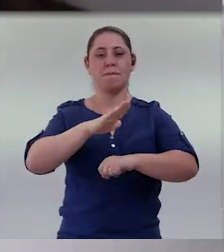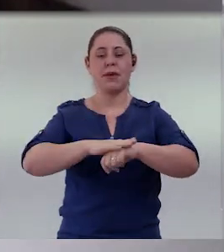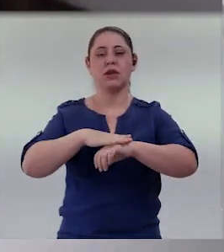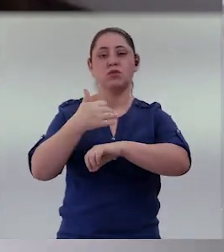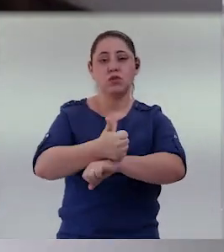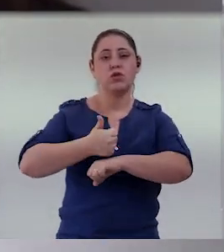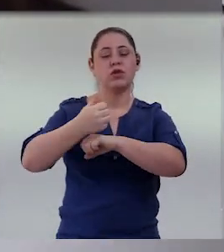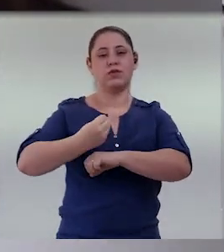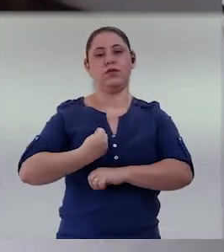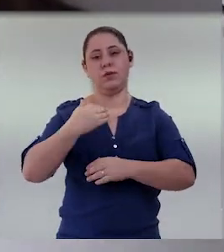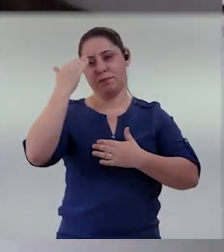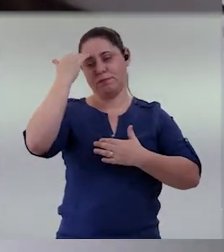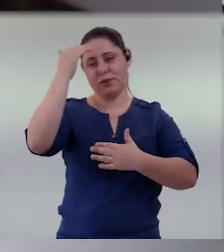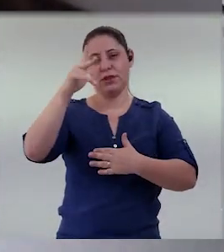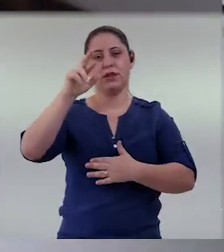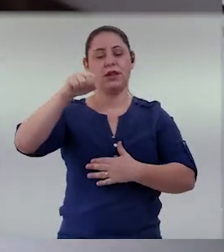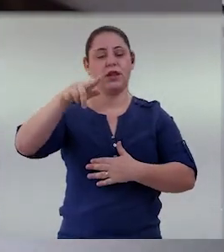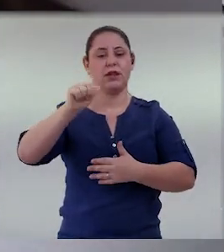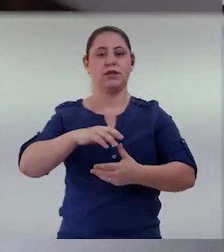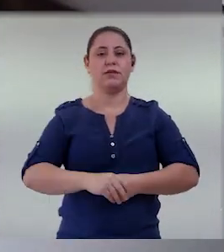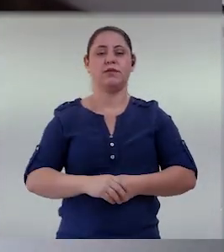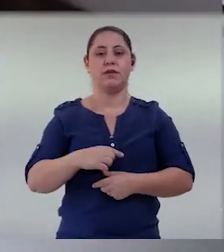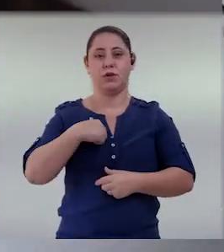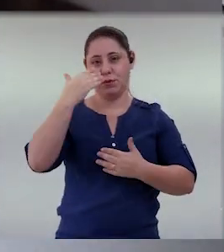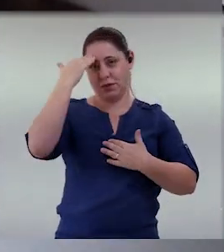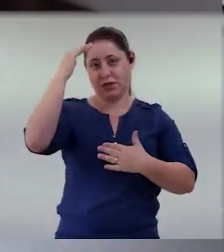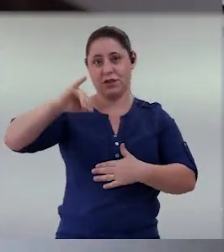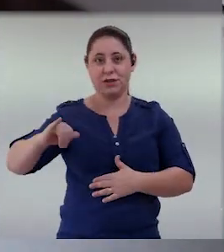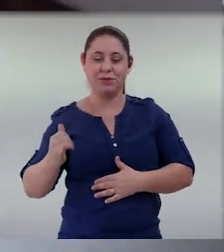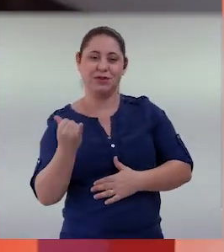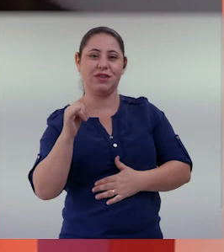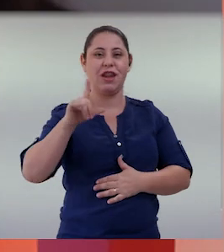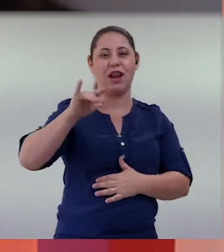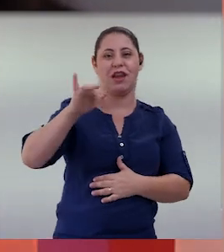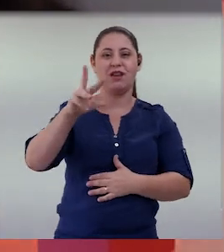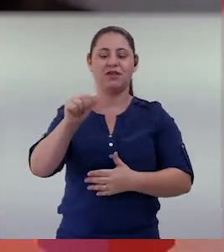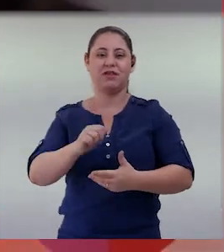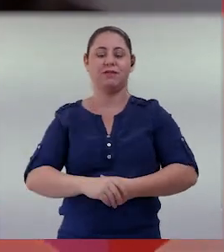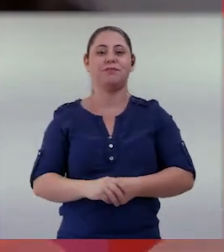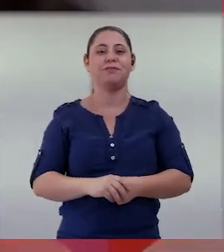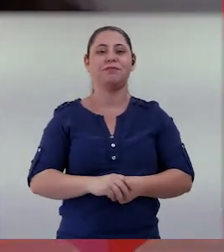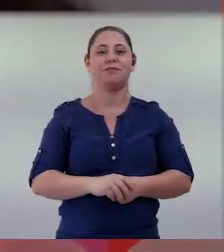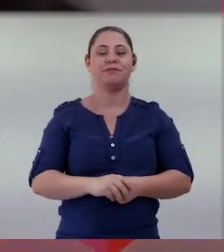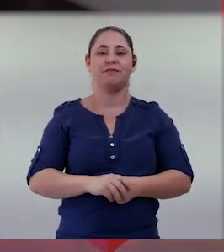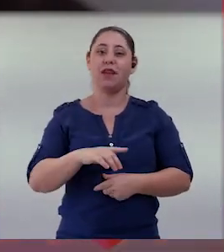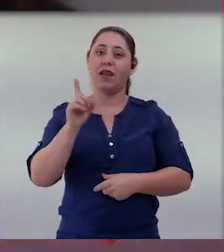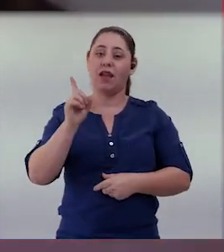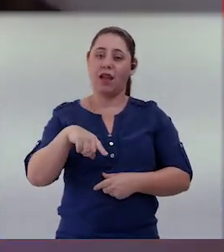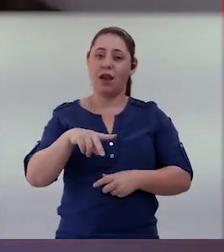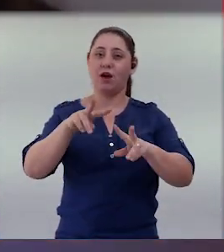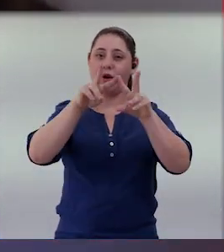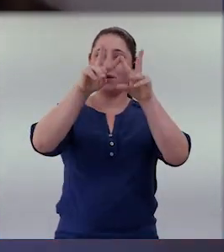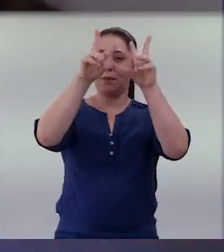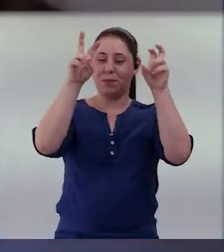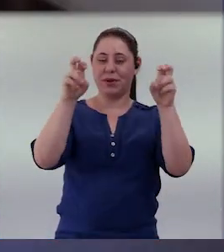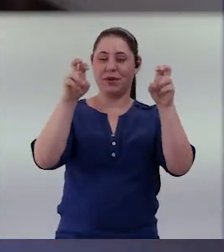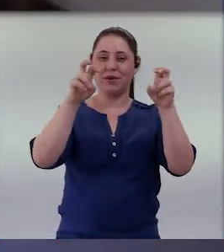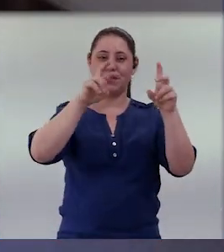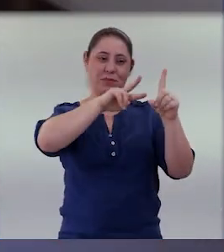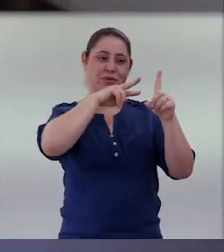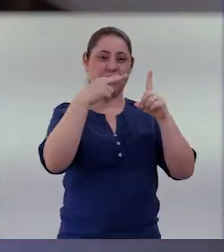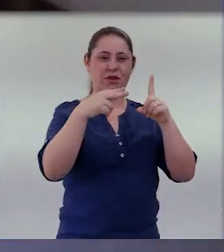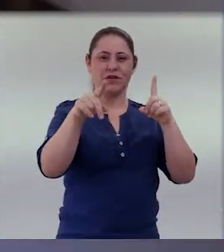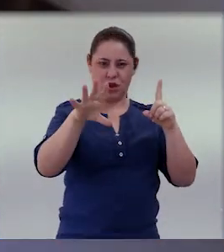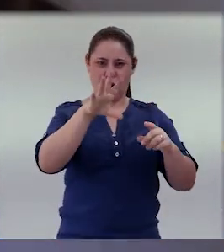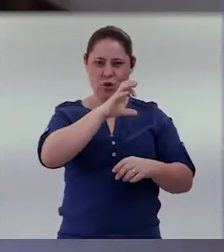as pessoas a terem mais qualidade de vida. Obrigada mais uma vez, Renata. Eu que agradeço a oportunidade, Lívia.